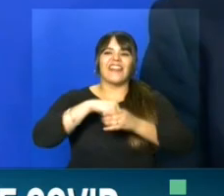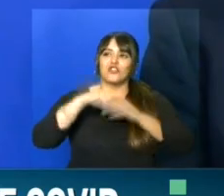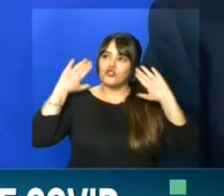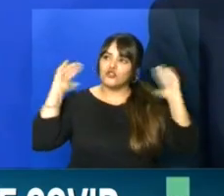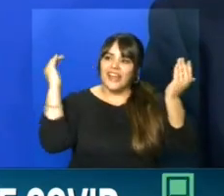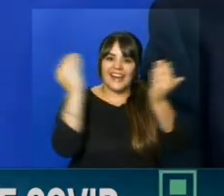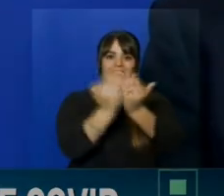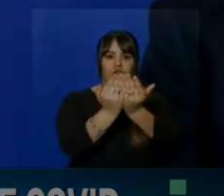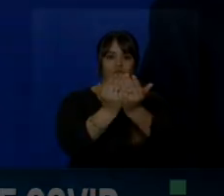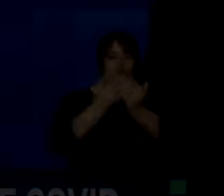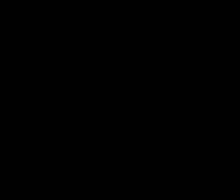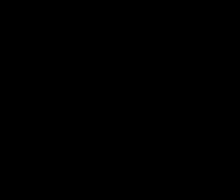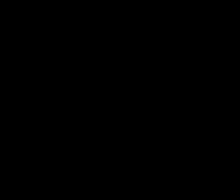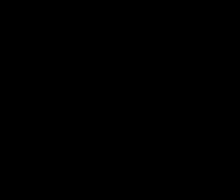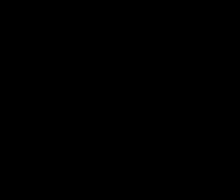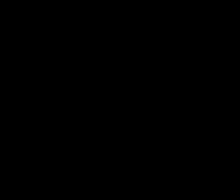quarentena obrigatória.